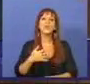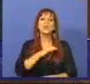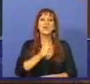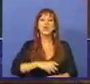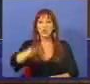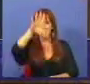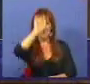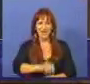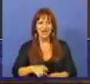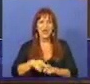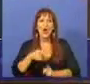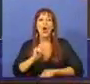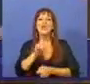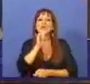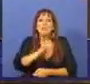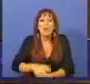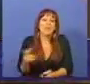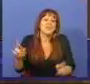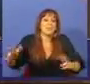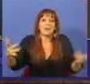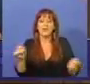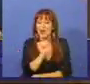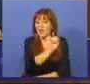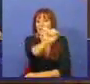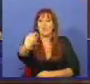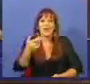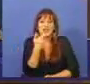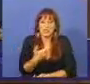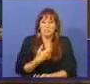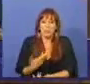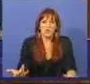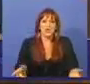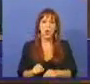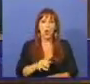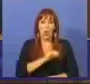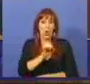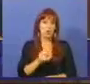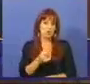Sr. Ministro, o que é que nós podemos esperar das suas respostas ou do Sr. Primeiro-Ministro?